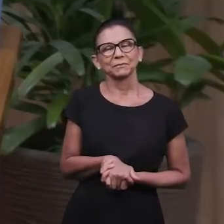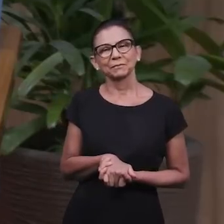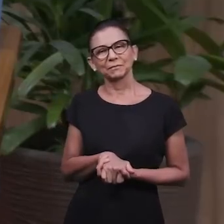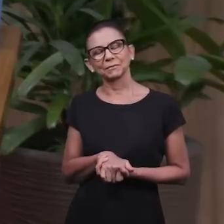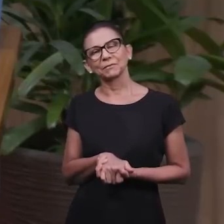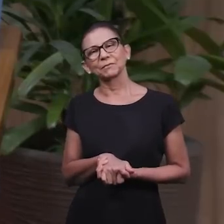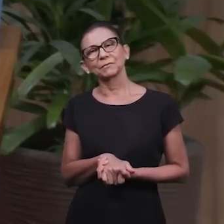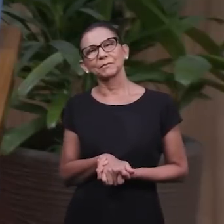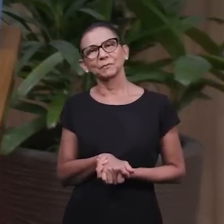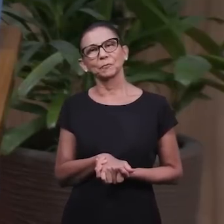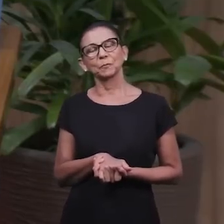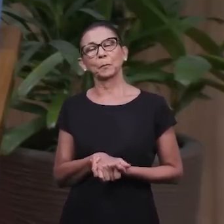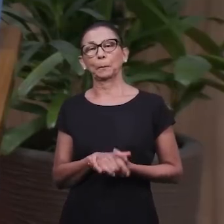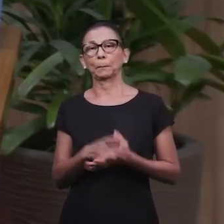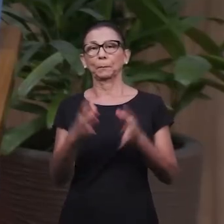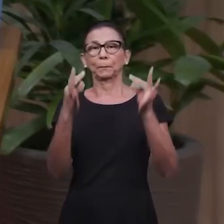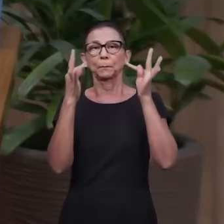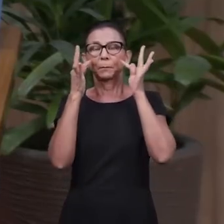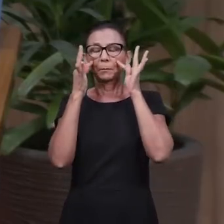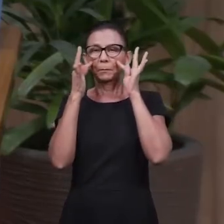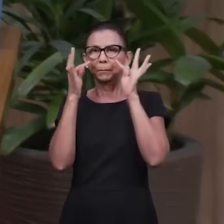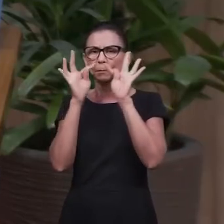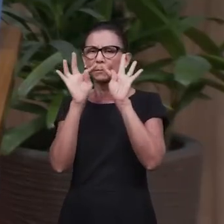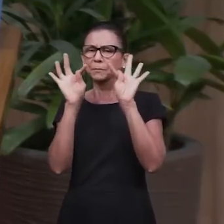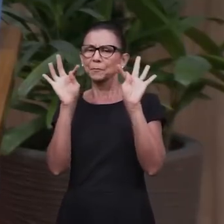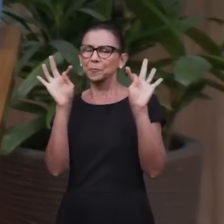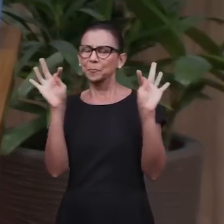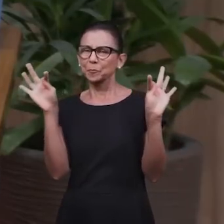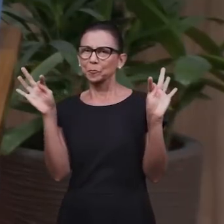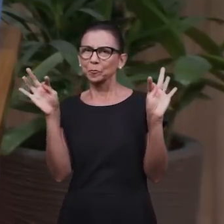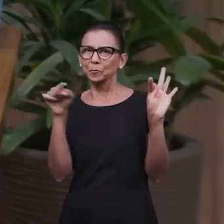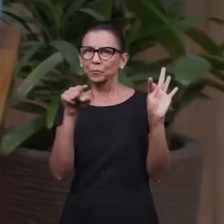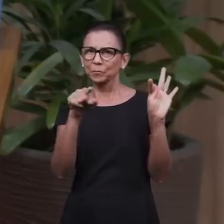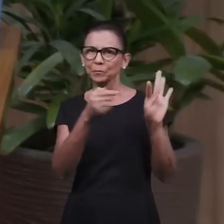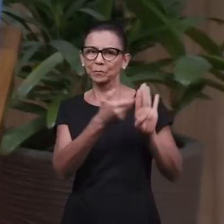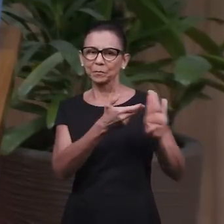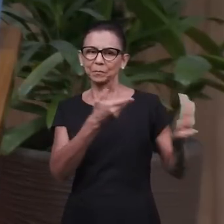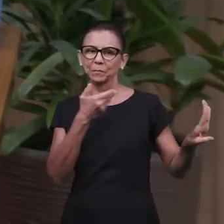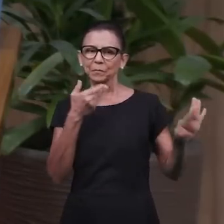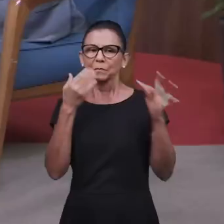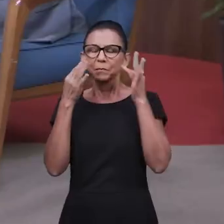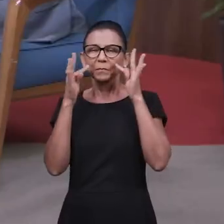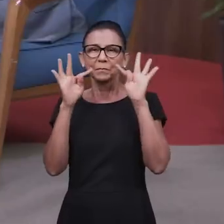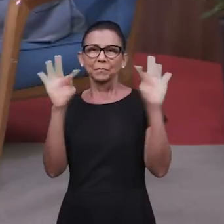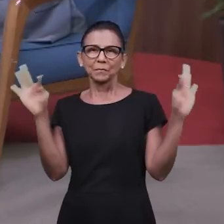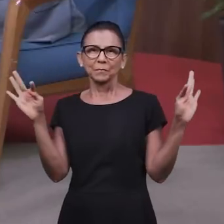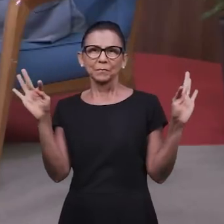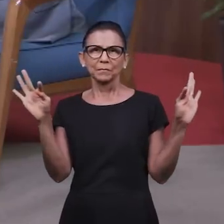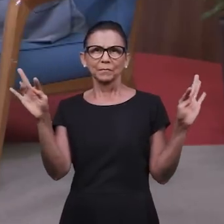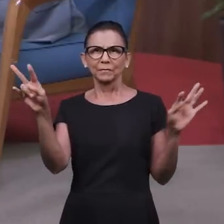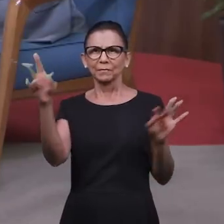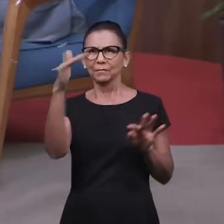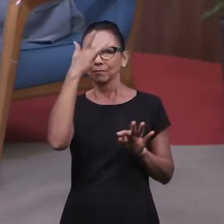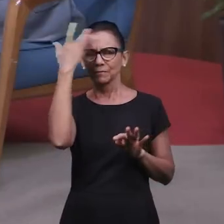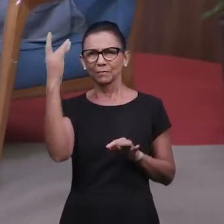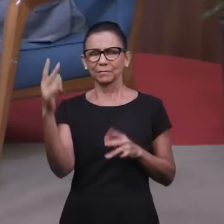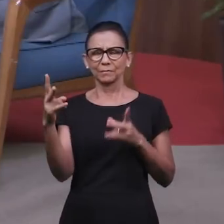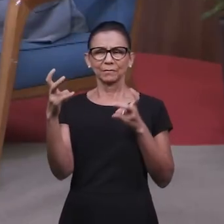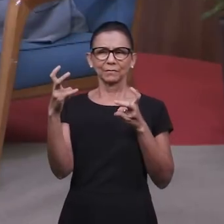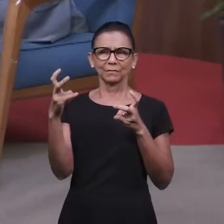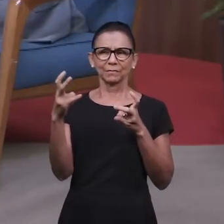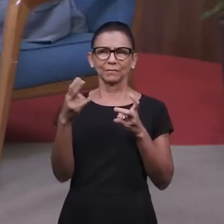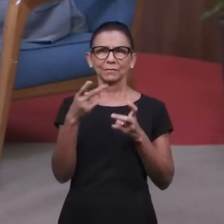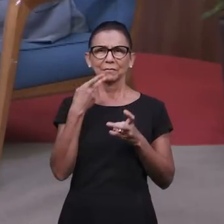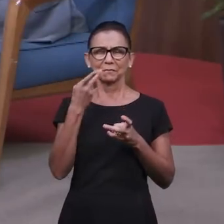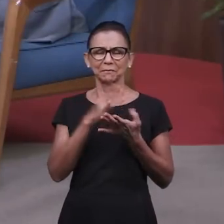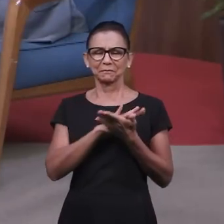a santidade, ou seja, o testemunho dessa santificação, ele se exterioriza, ele aparece, sem precisar, Exatamente.